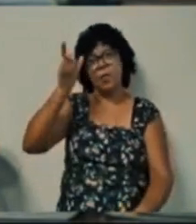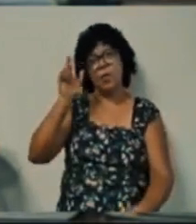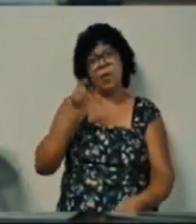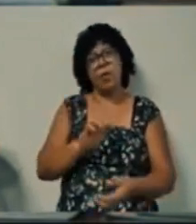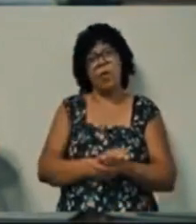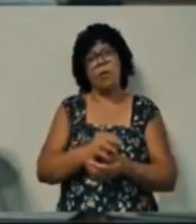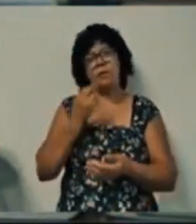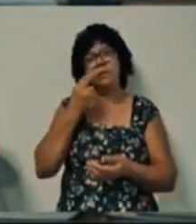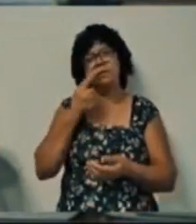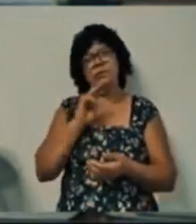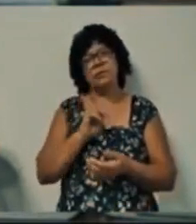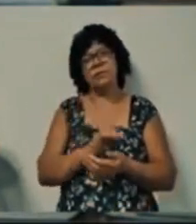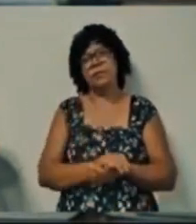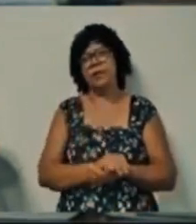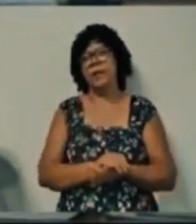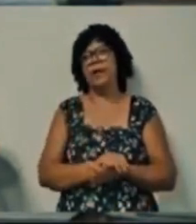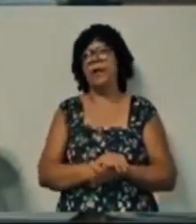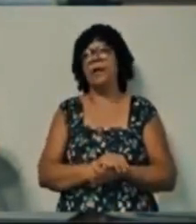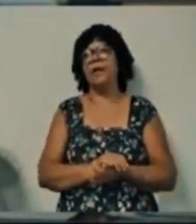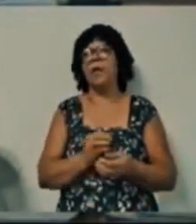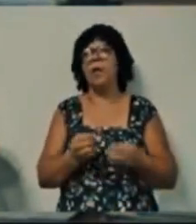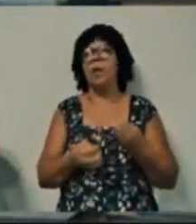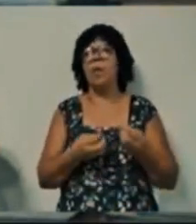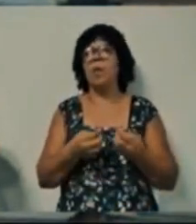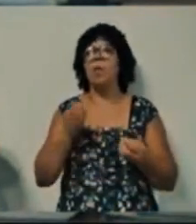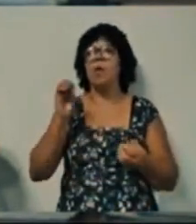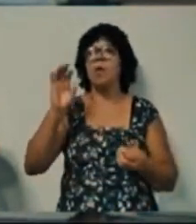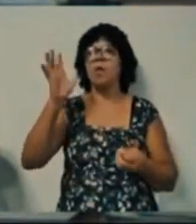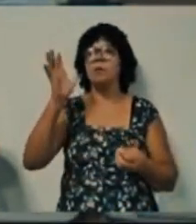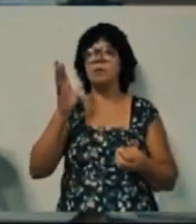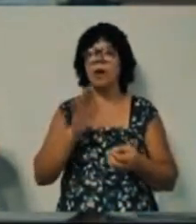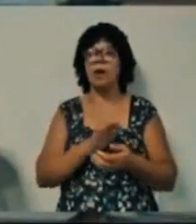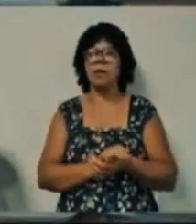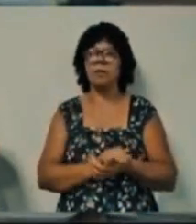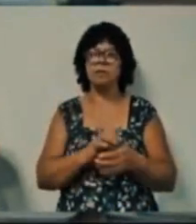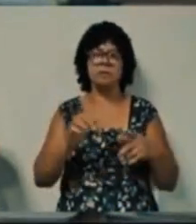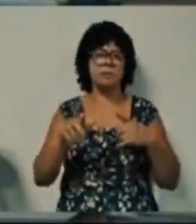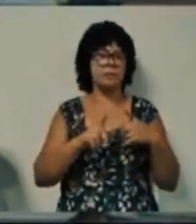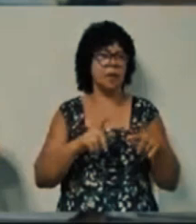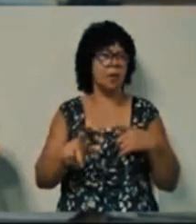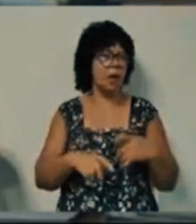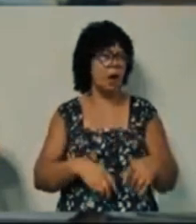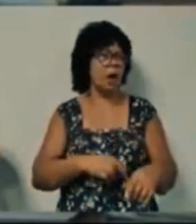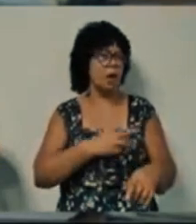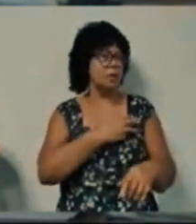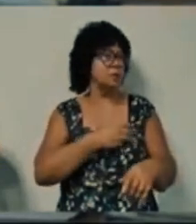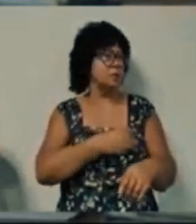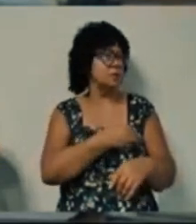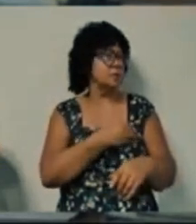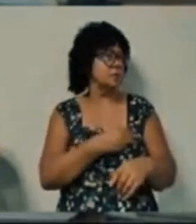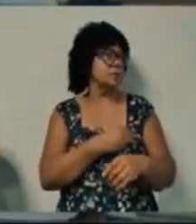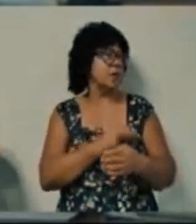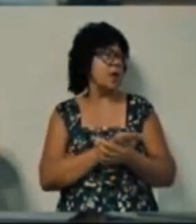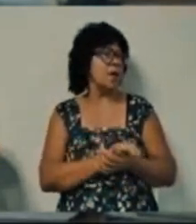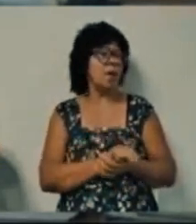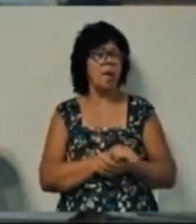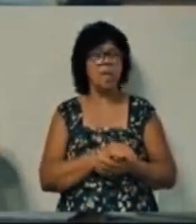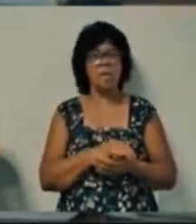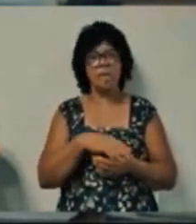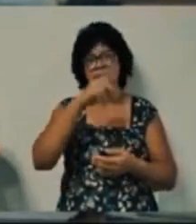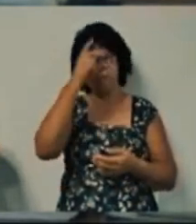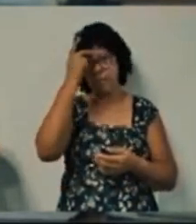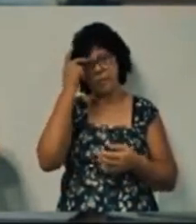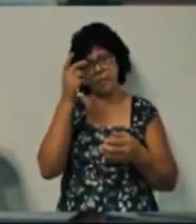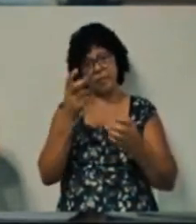pelo trabalho desenvolvido lá e como Deus tem prosperado naquele lugar, vidas que têm sido